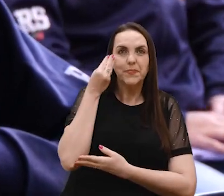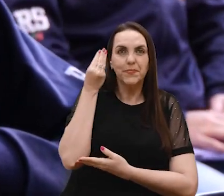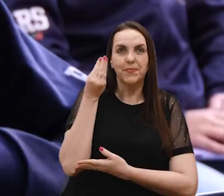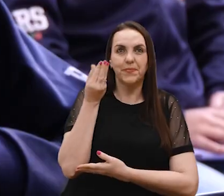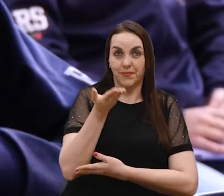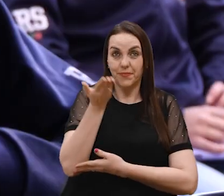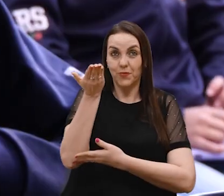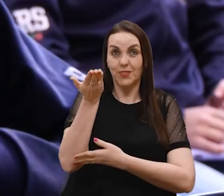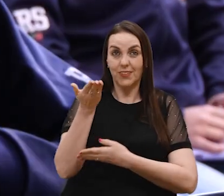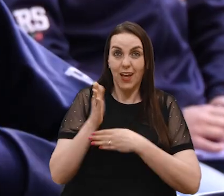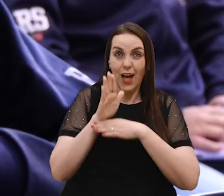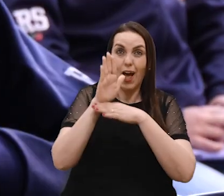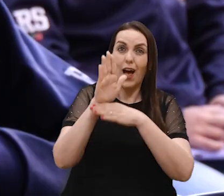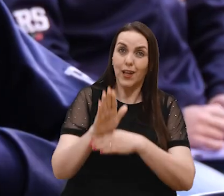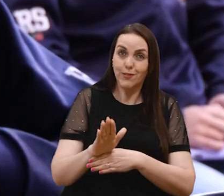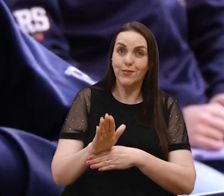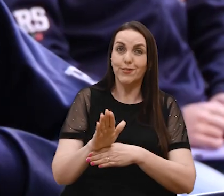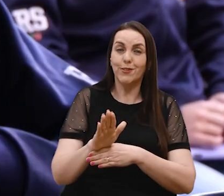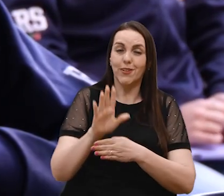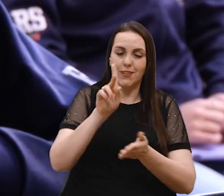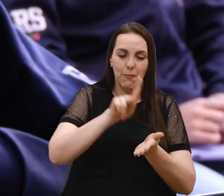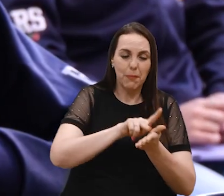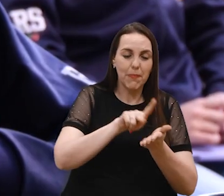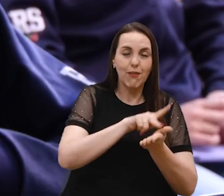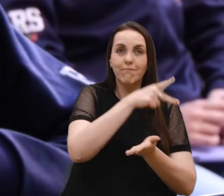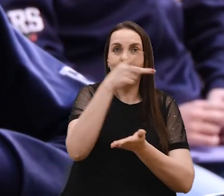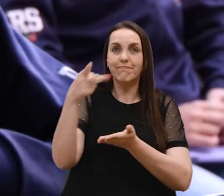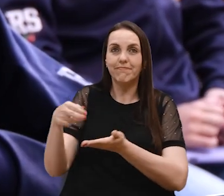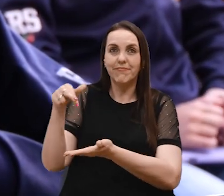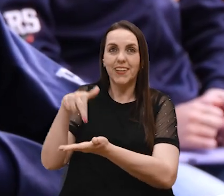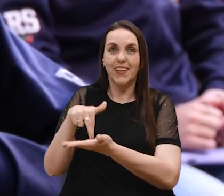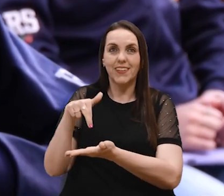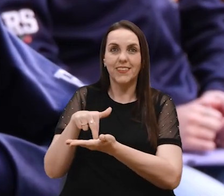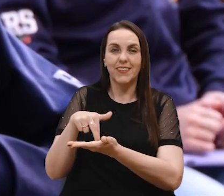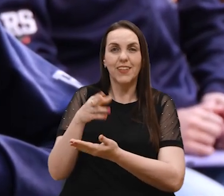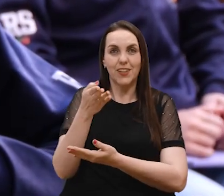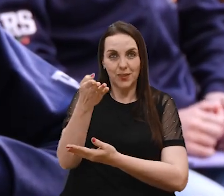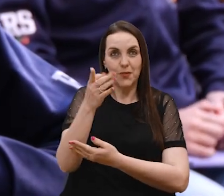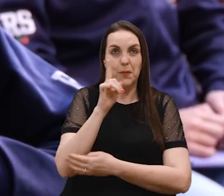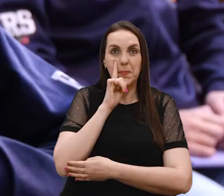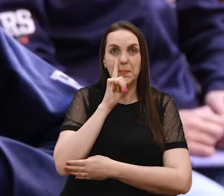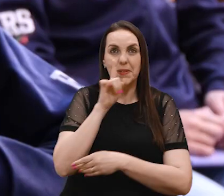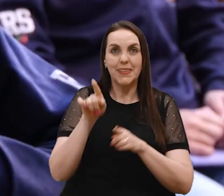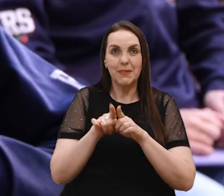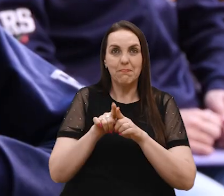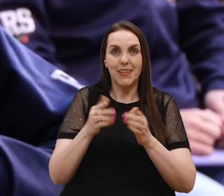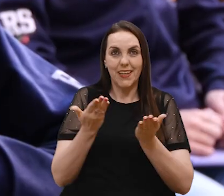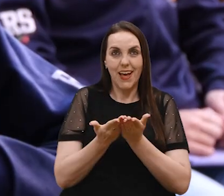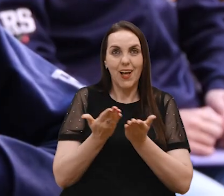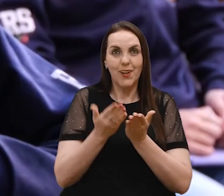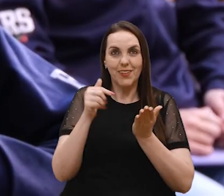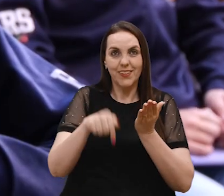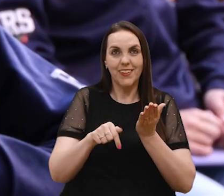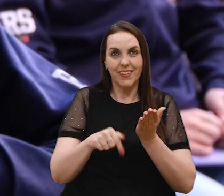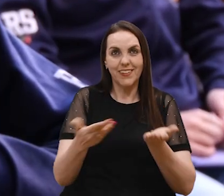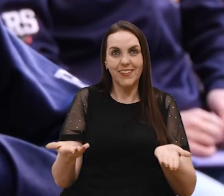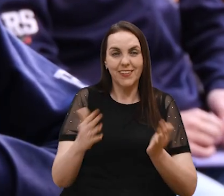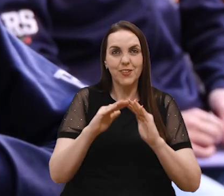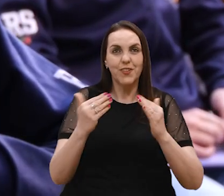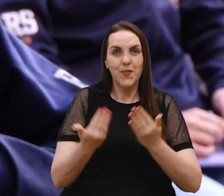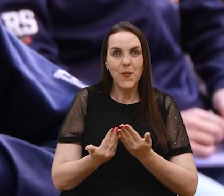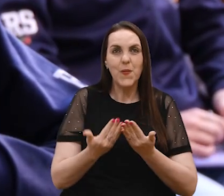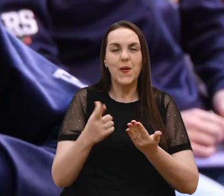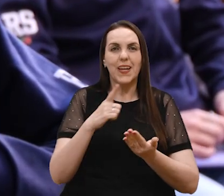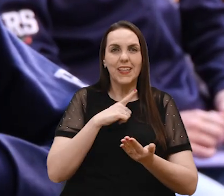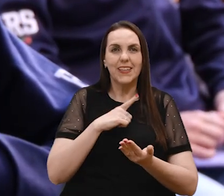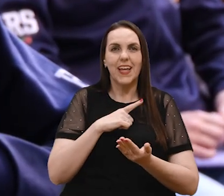experiência que você ajudou muitíssimo a tirar do papel. E nós sabemos que a sua mãe também estudou nessa escola, então tem toda